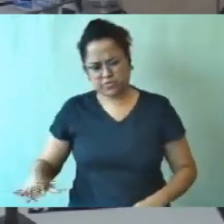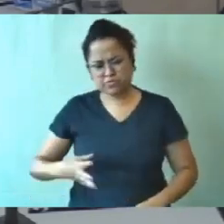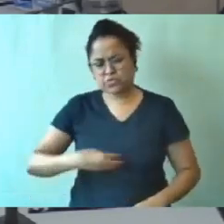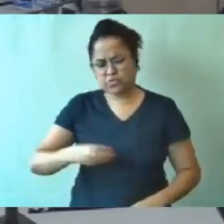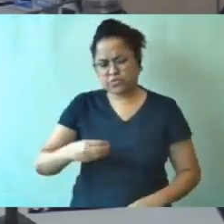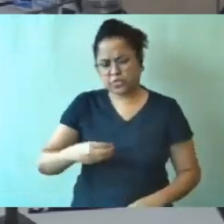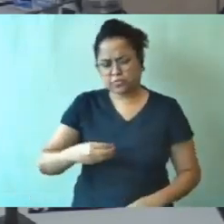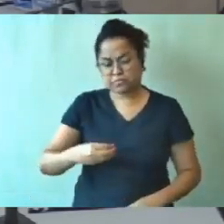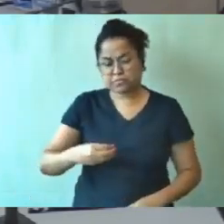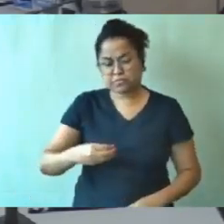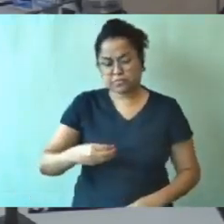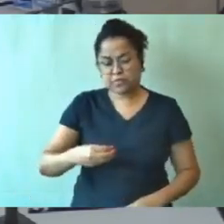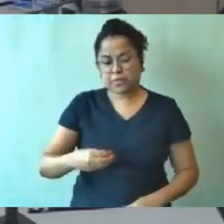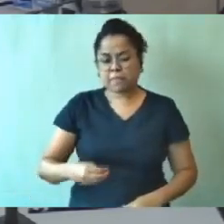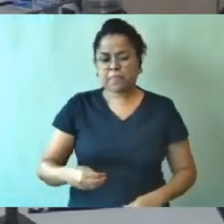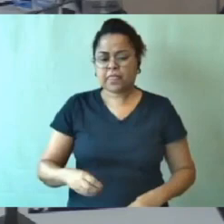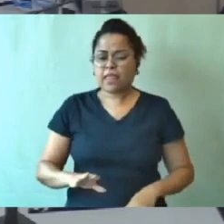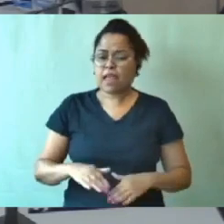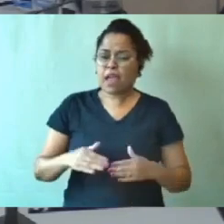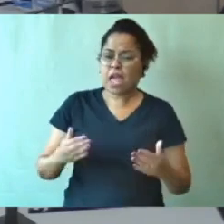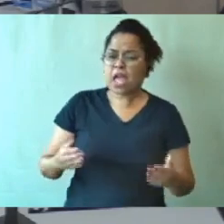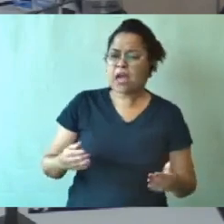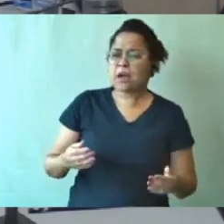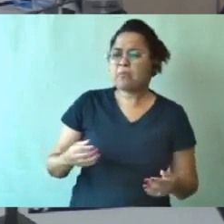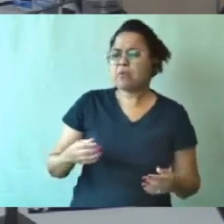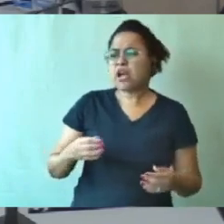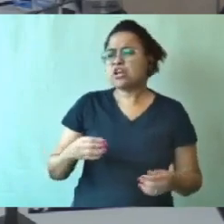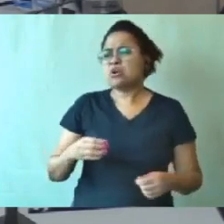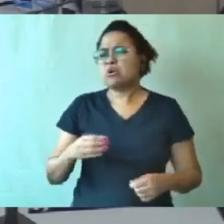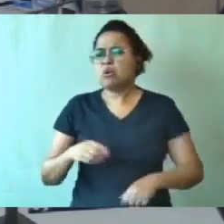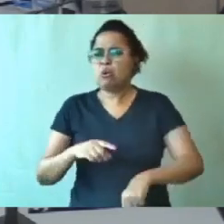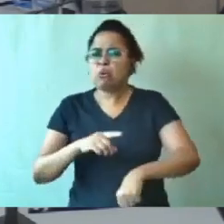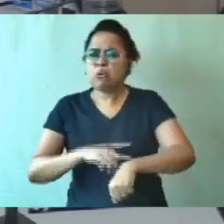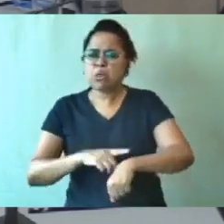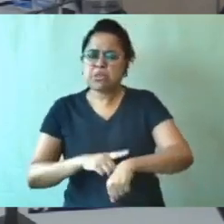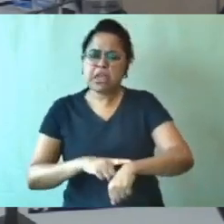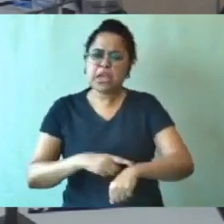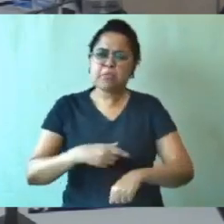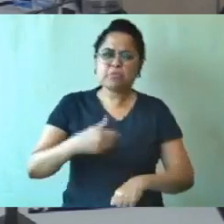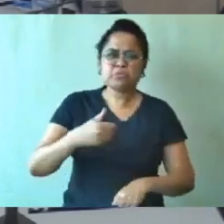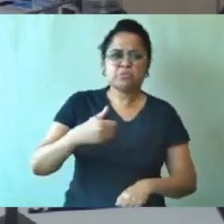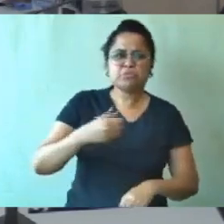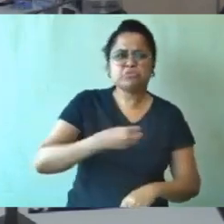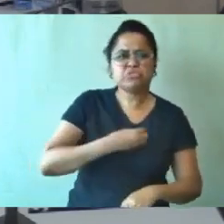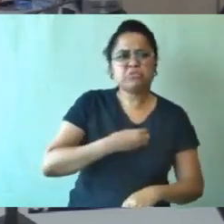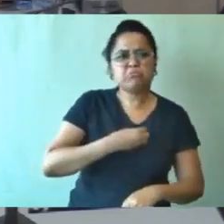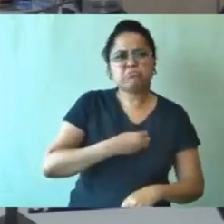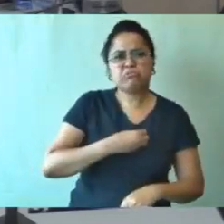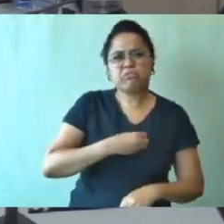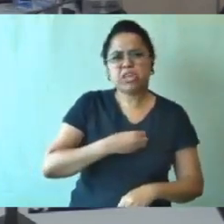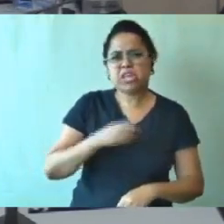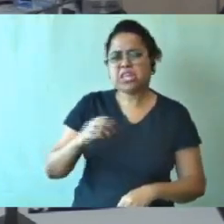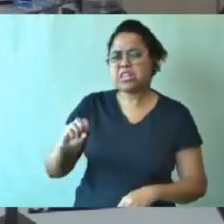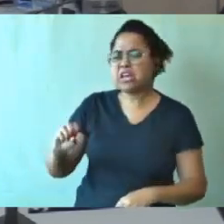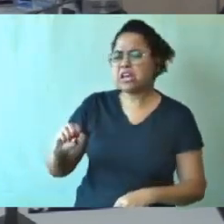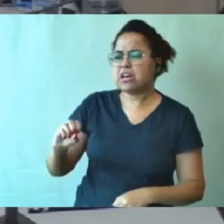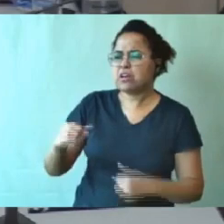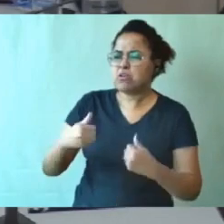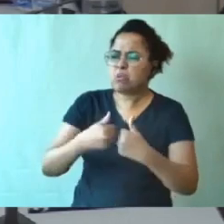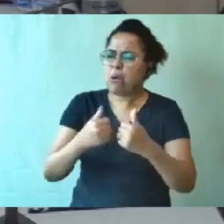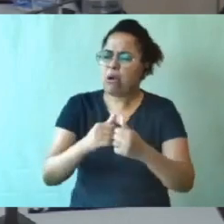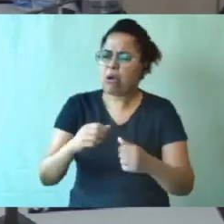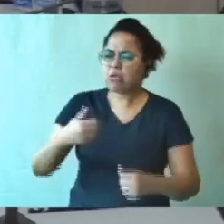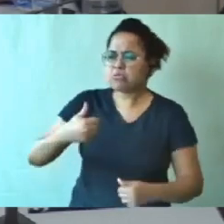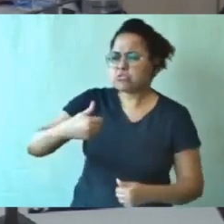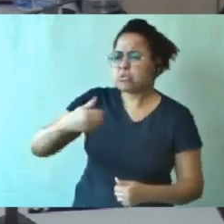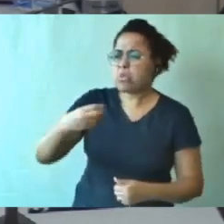mas é porque o tempo de vida hoje do ônibus não é de 10 anos, é de 12, nós vamos deixar esse ônibus circular. Gente, tem ônibus que não tem mais